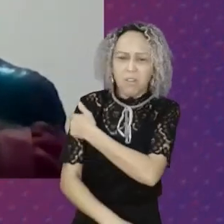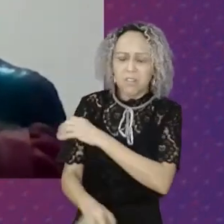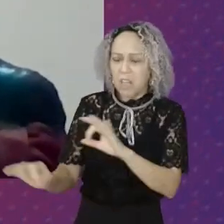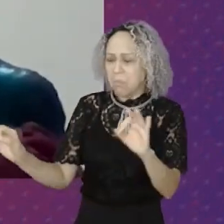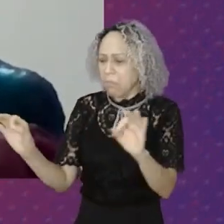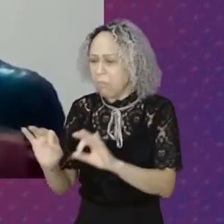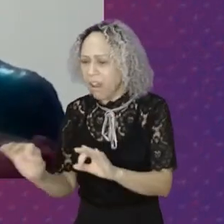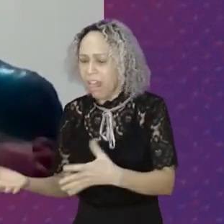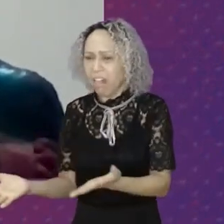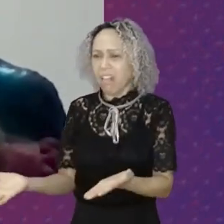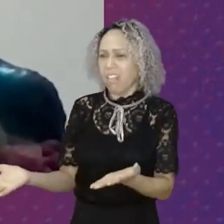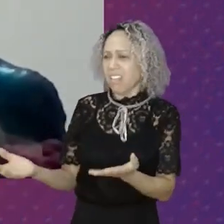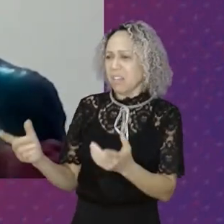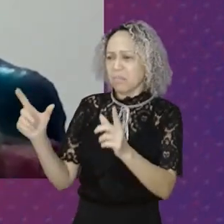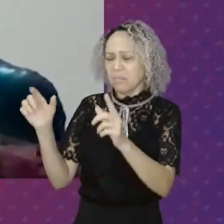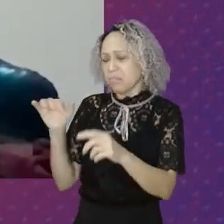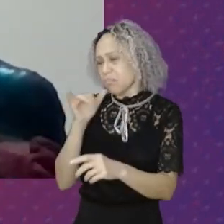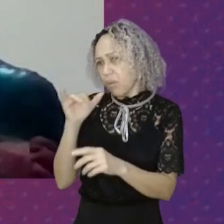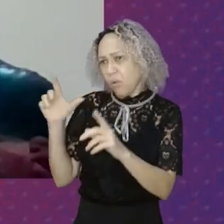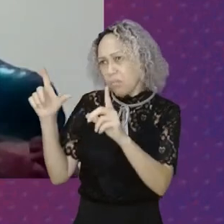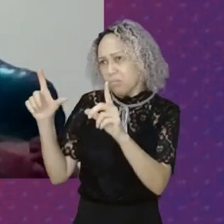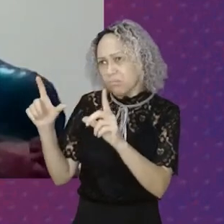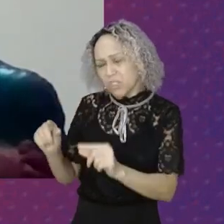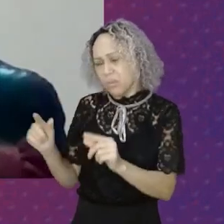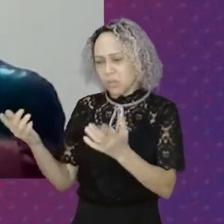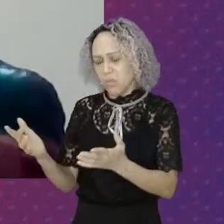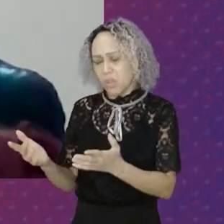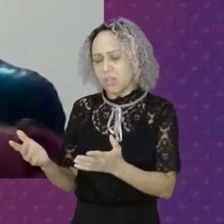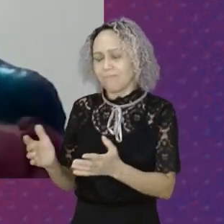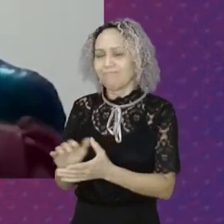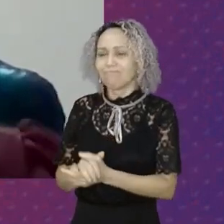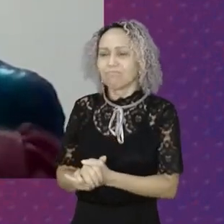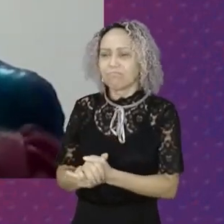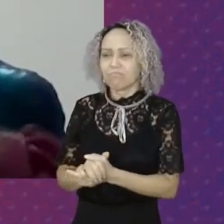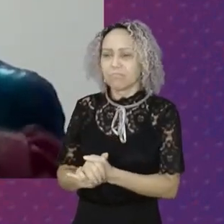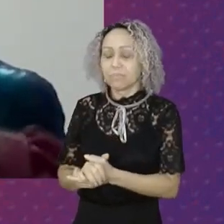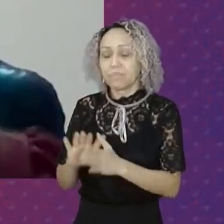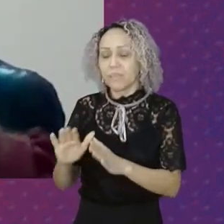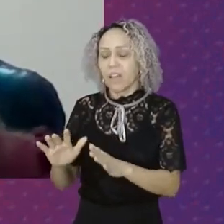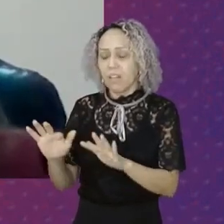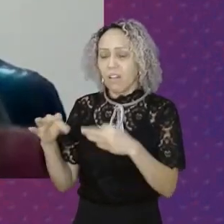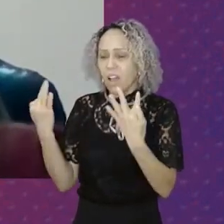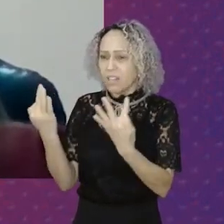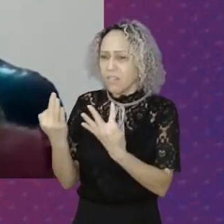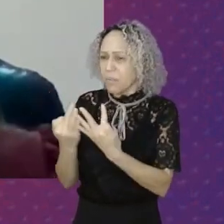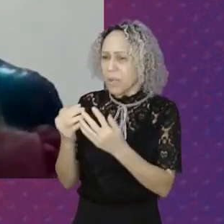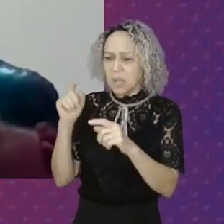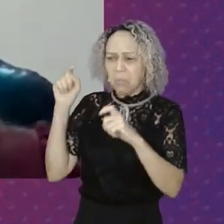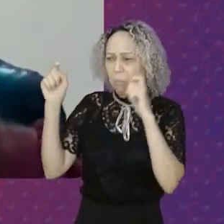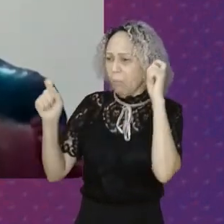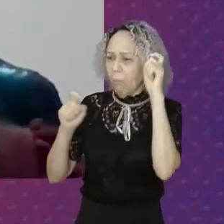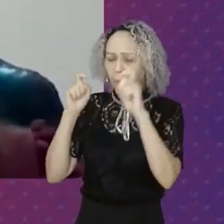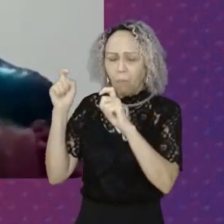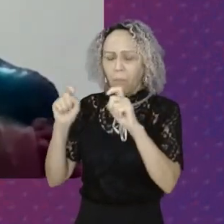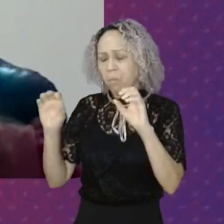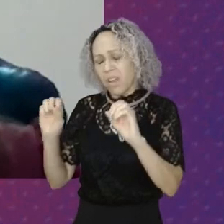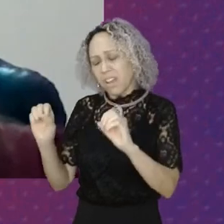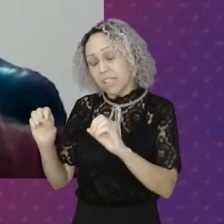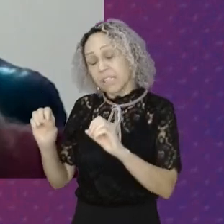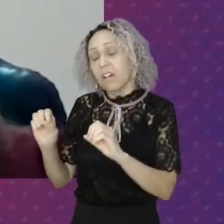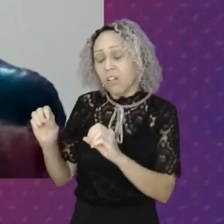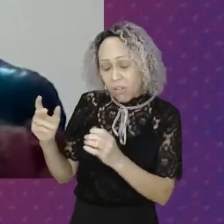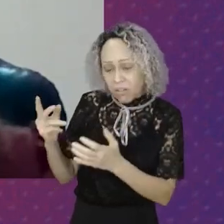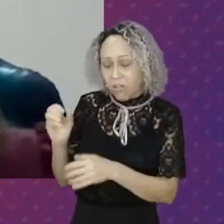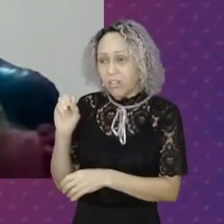sendo também, não é que foi um incentivo, mas as famílias elas acabaram não se preocupando tanto em acompanhar